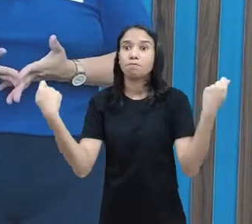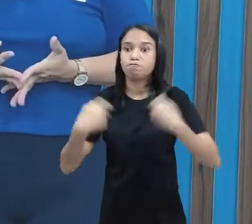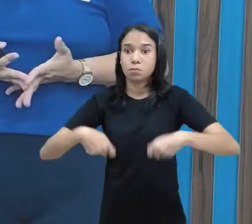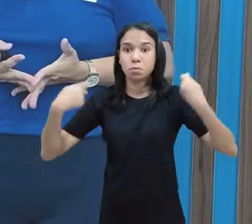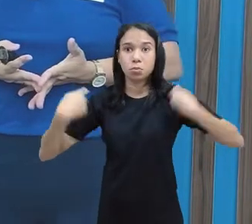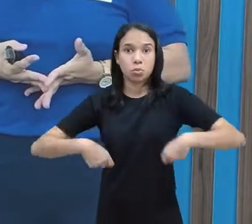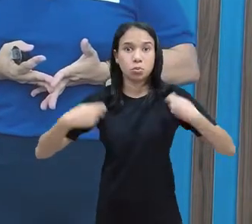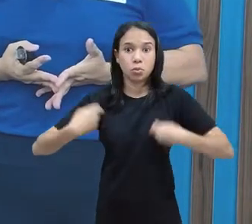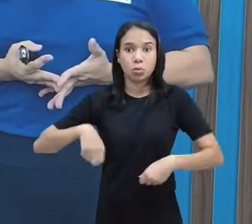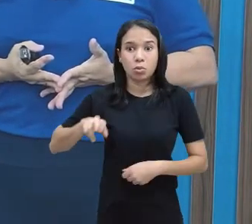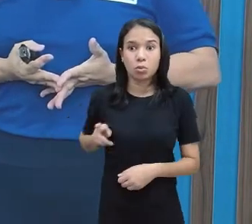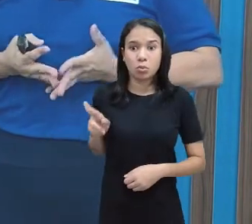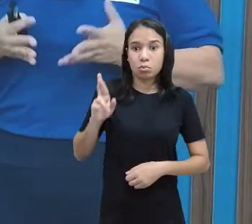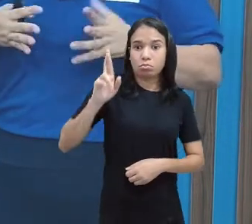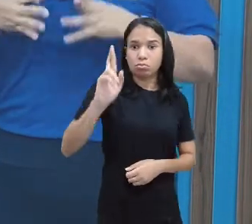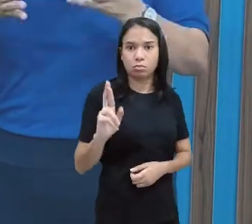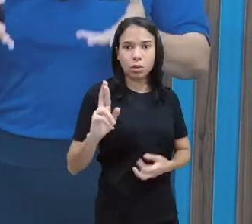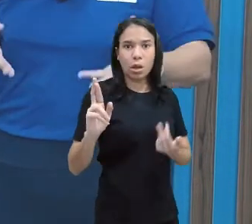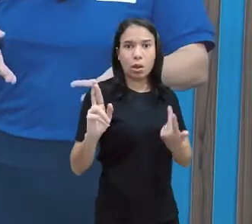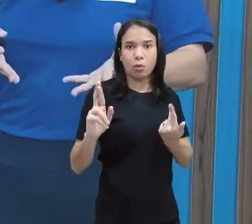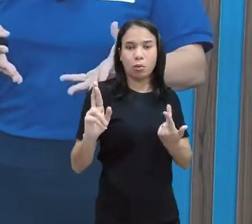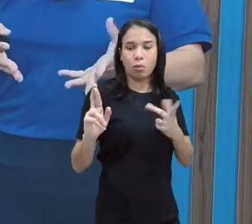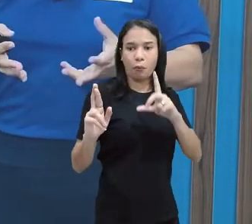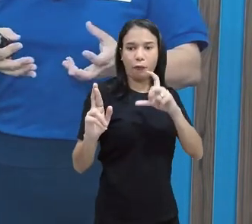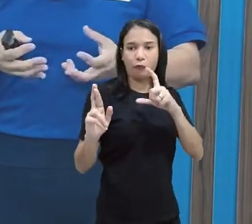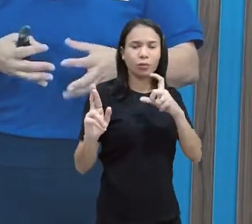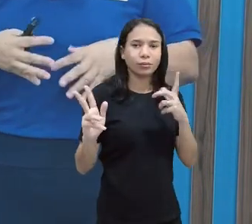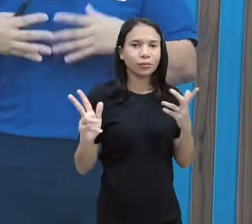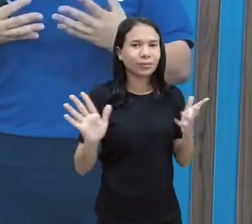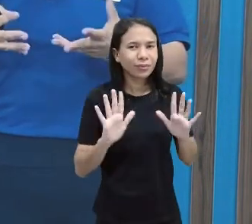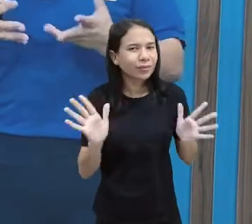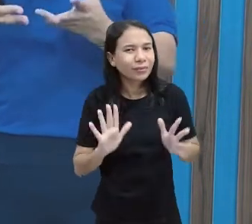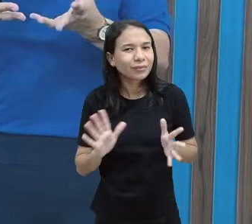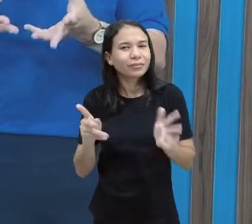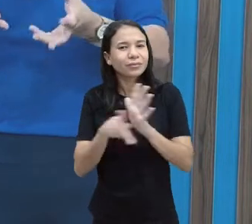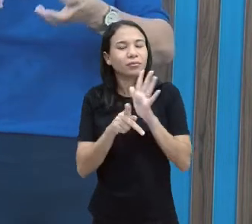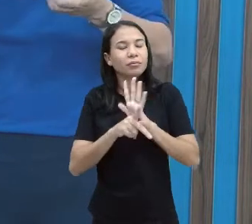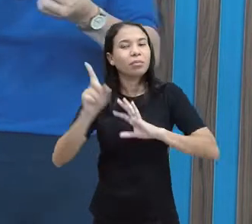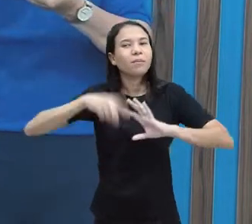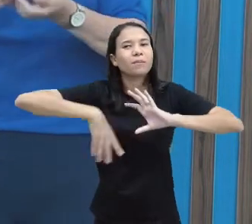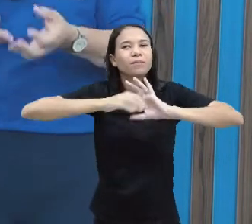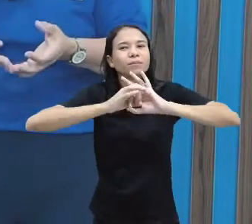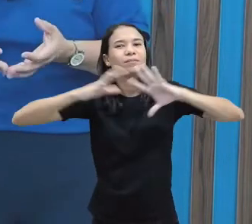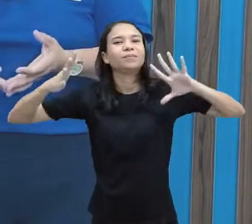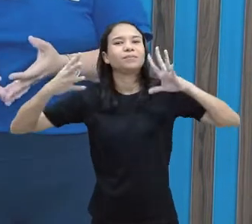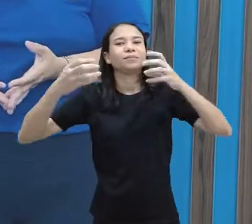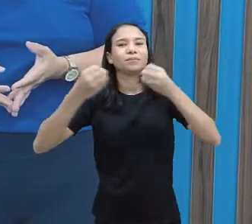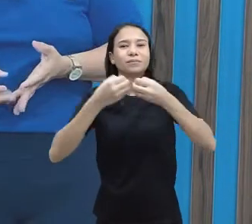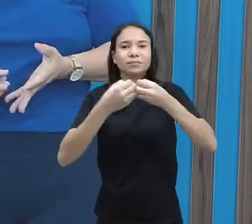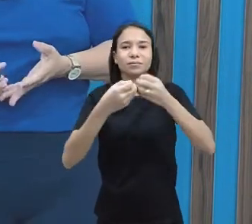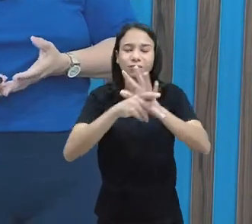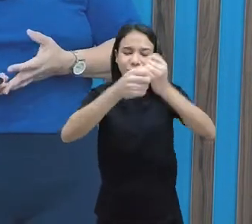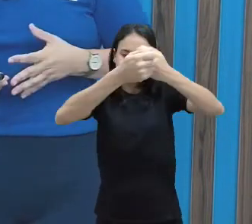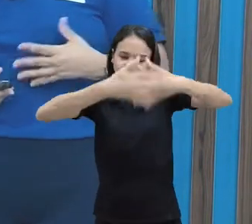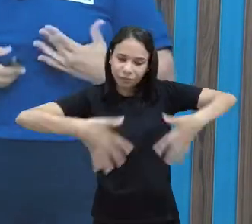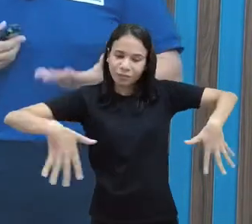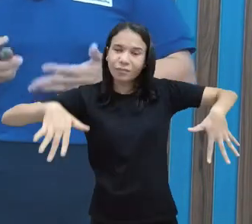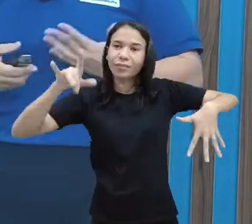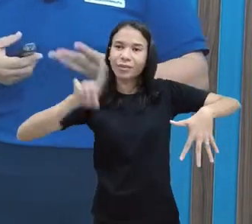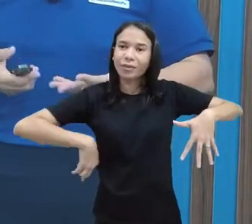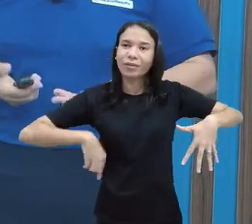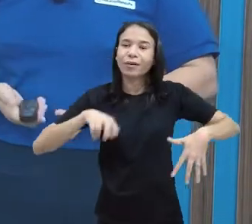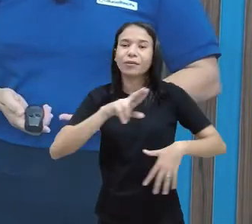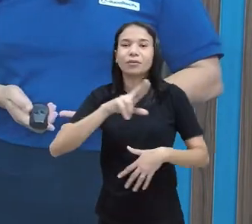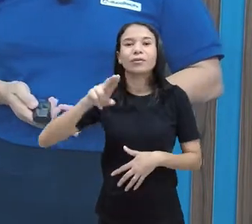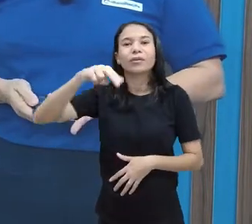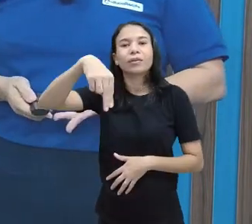de representar a realidade como se fosse uma fotografia, como se fosse algo, né, muito próximo ao natural, que a gente chama